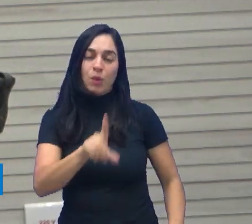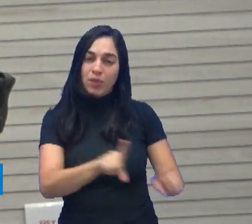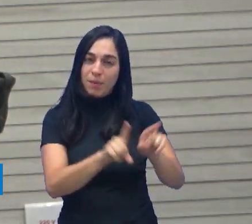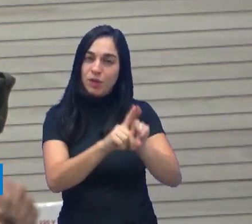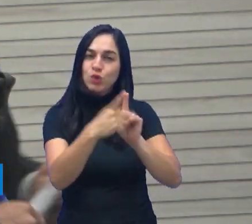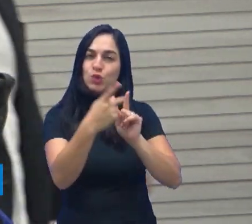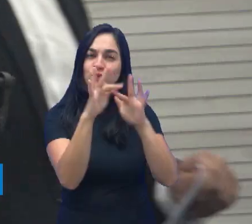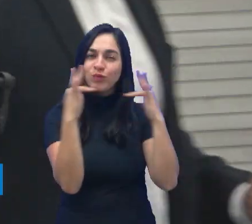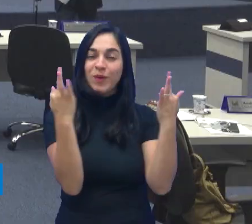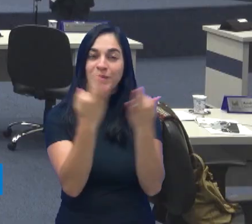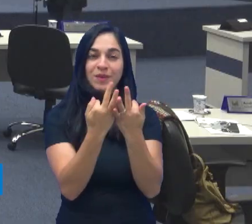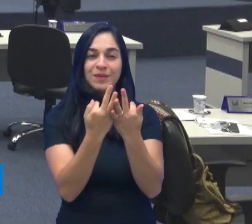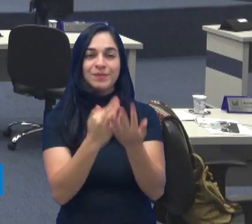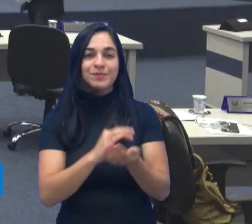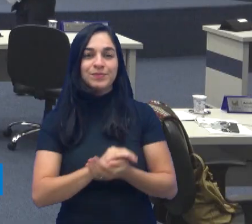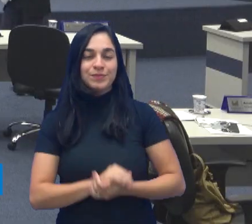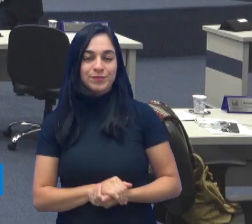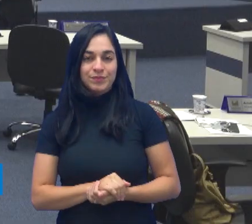senhores.